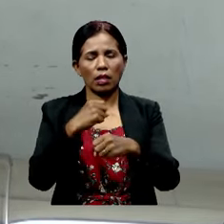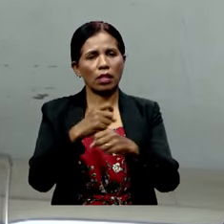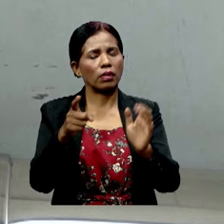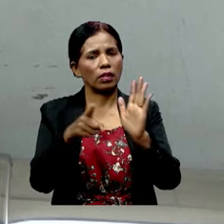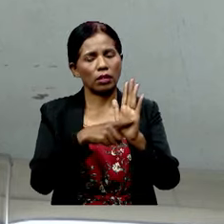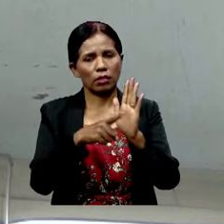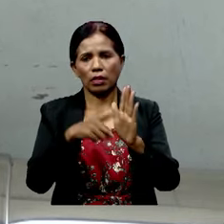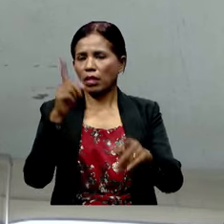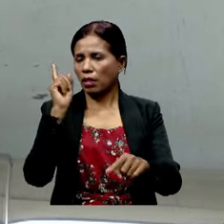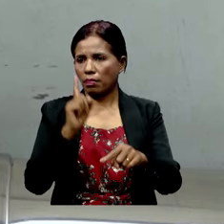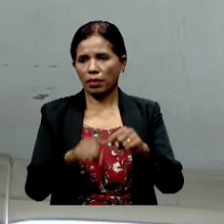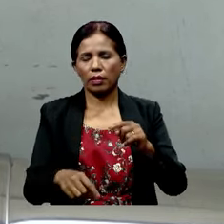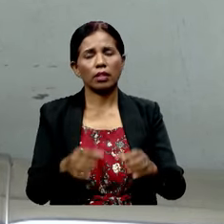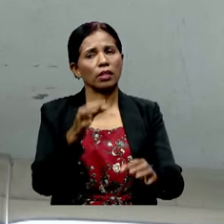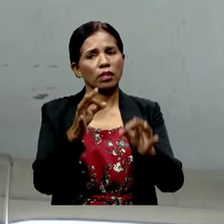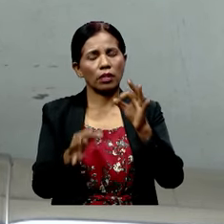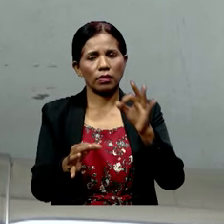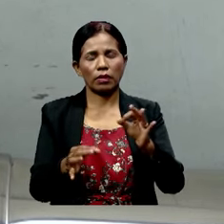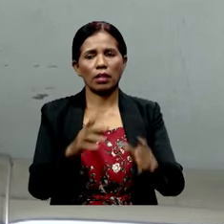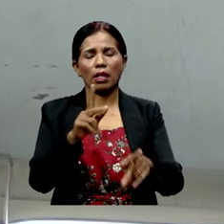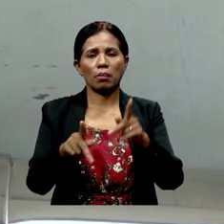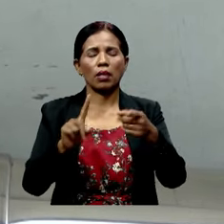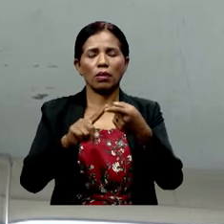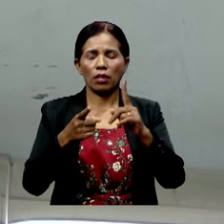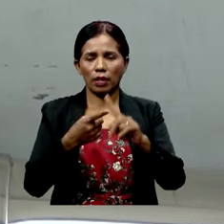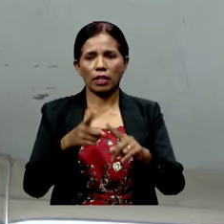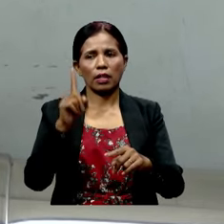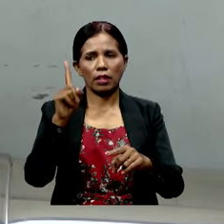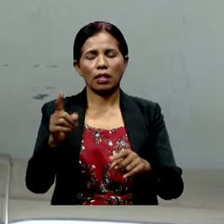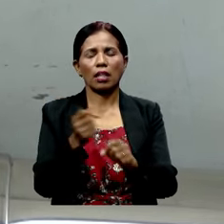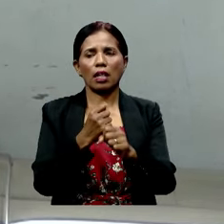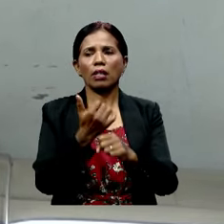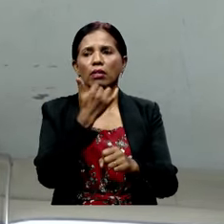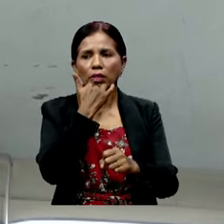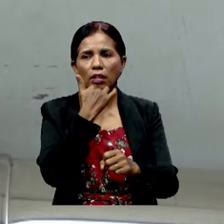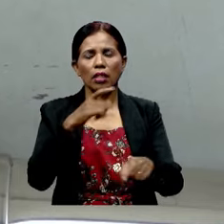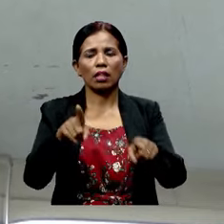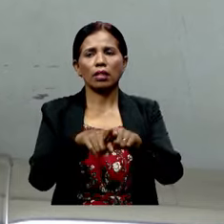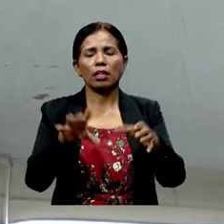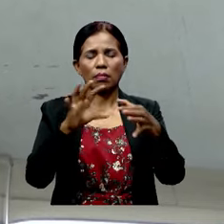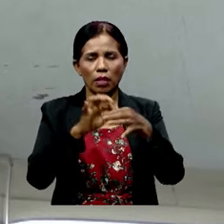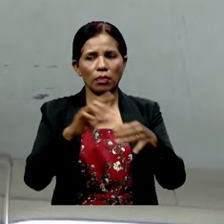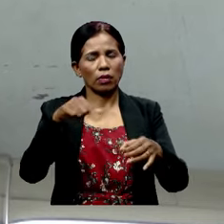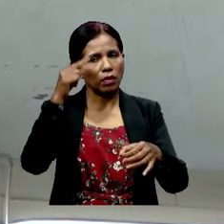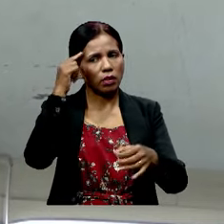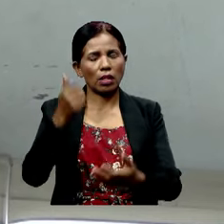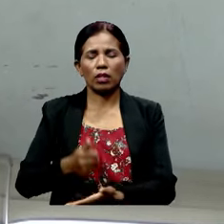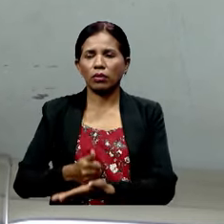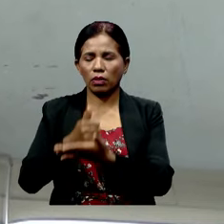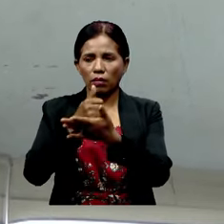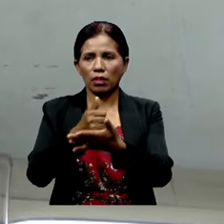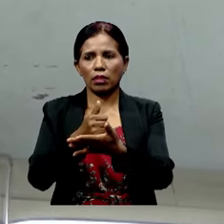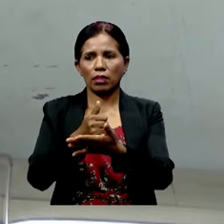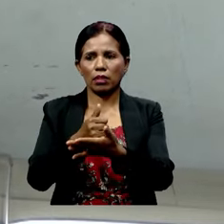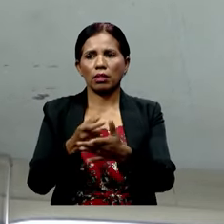vele. Quando ninha saudara ida ninha maluquida mas halo sala, ninha nudar membro do governo defende tia fali